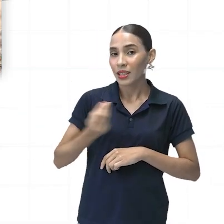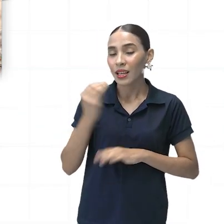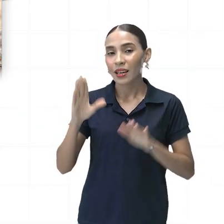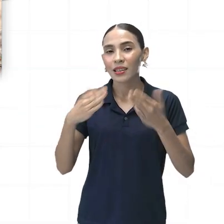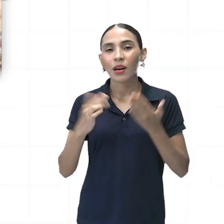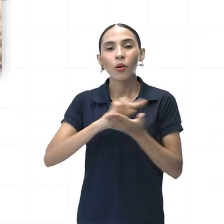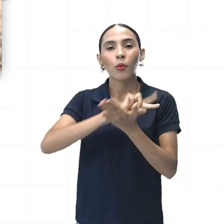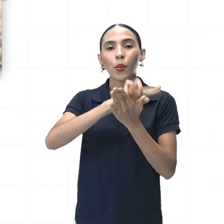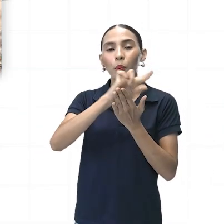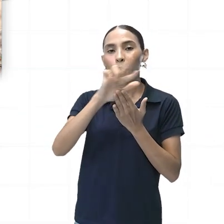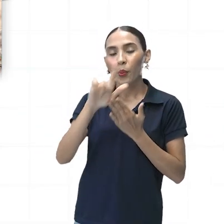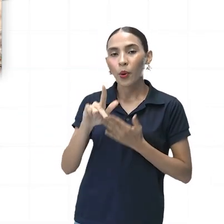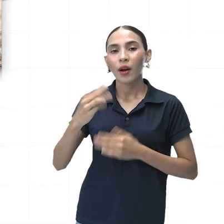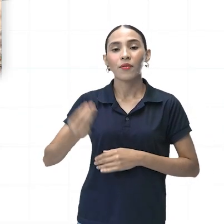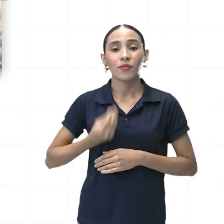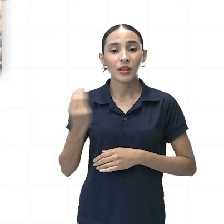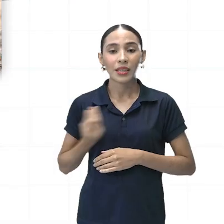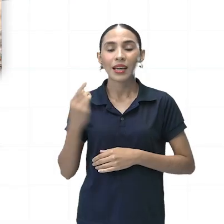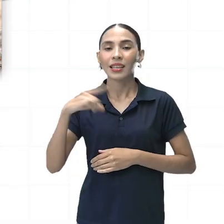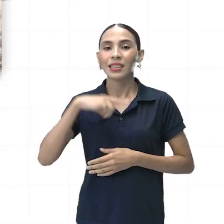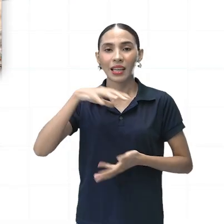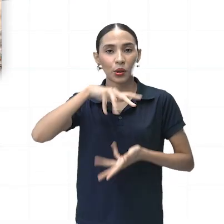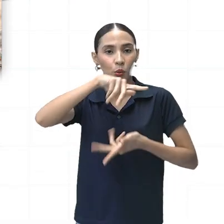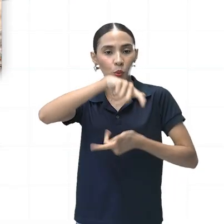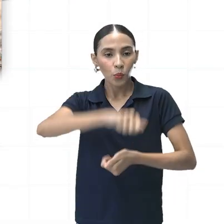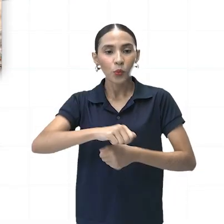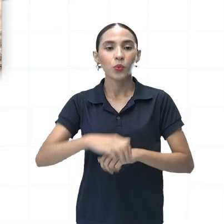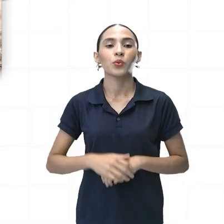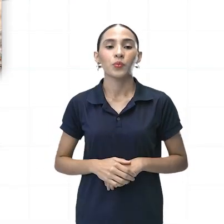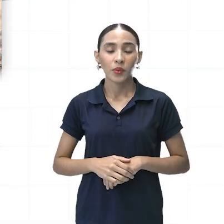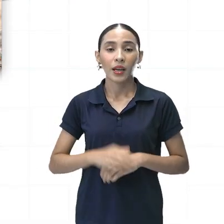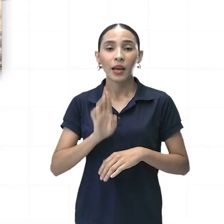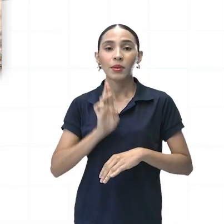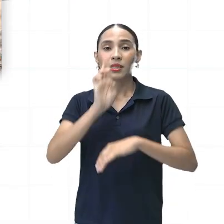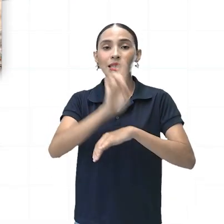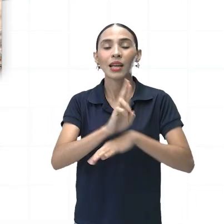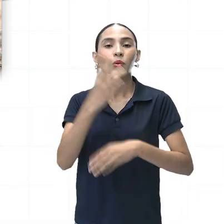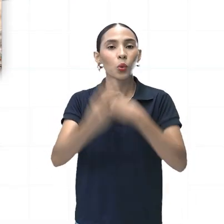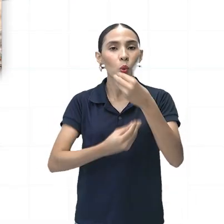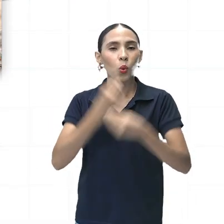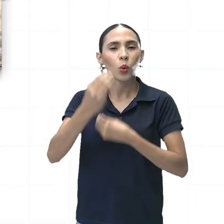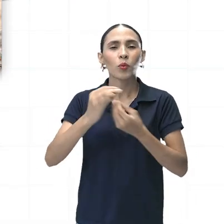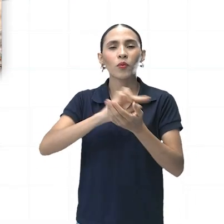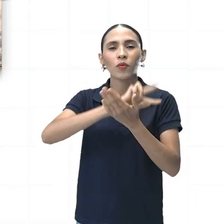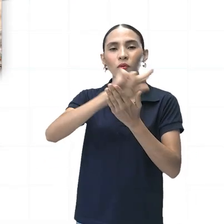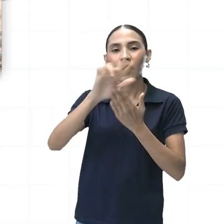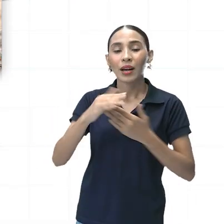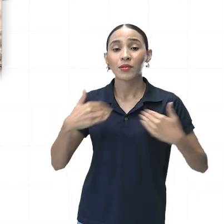grande diversidade de vida que existe no nosso planeta, representado por esses